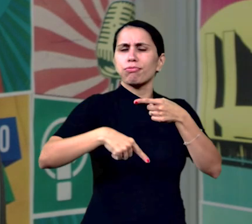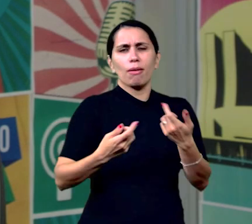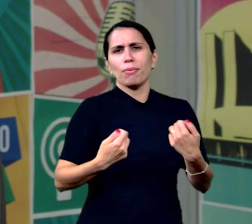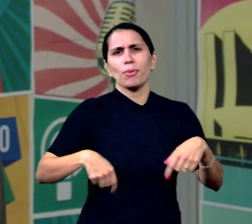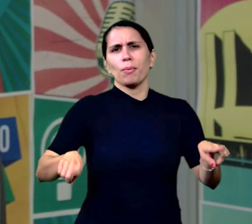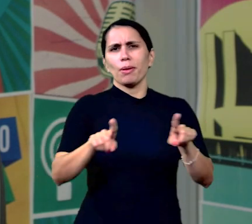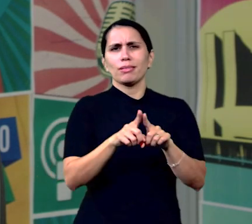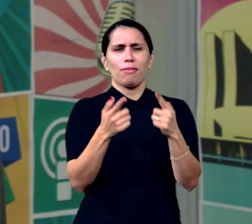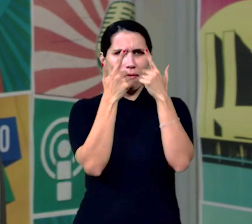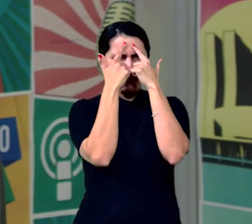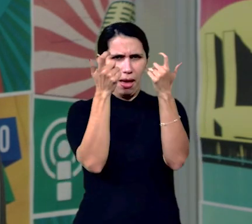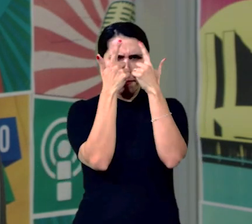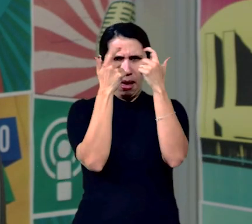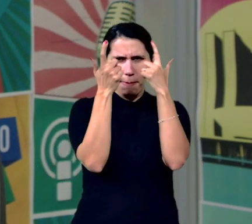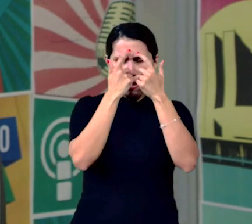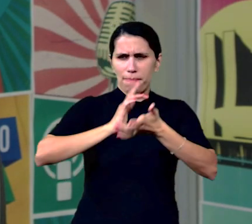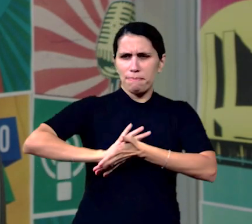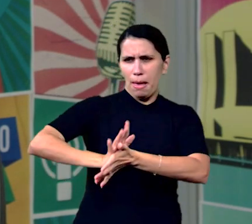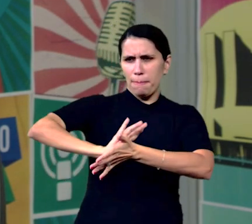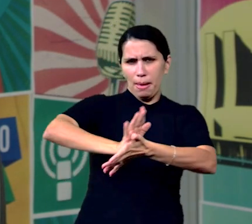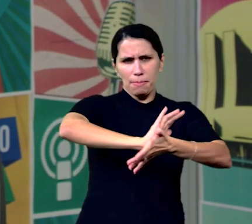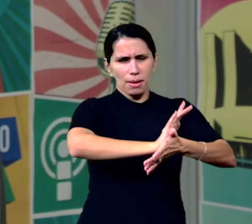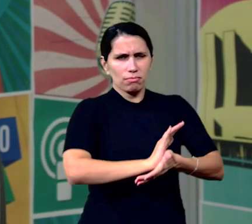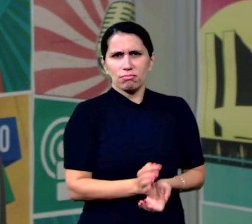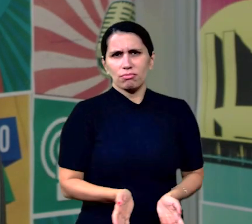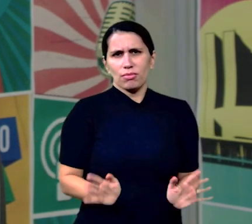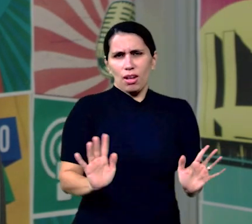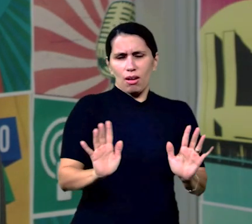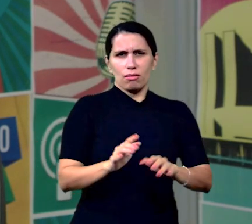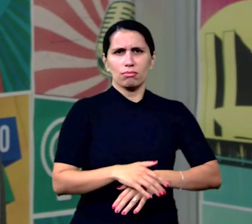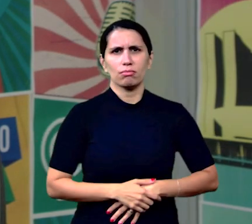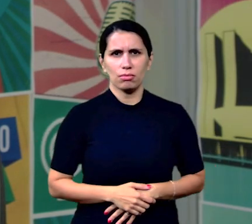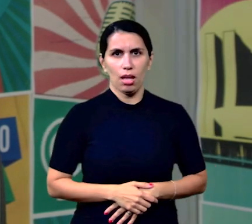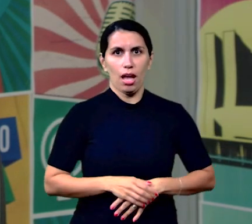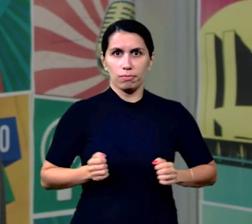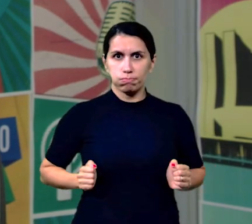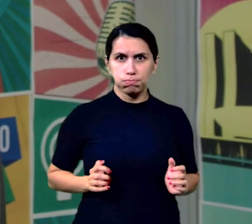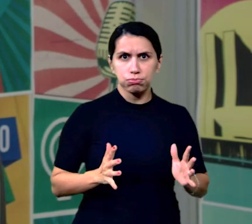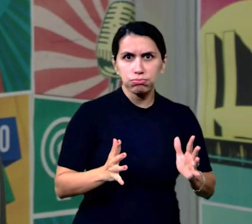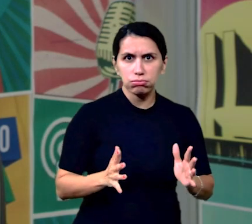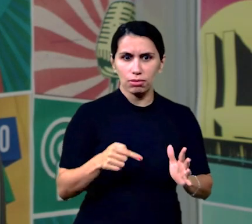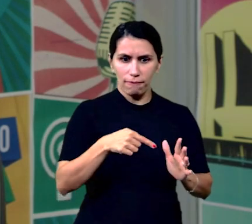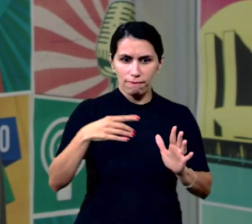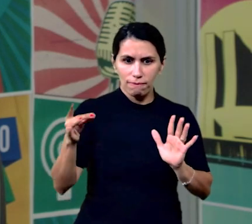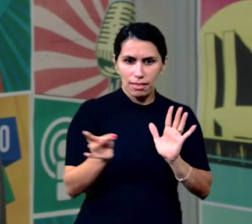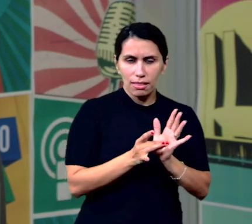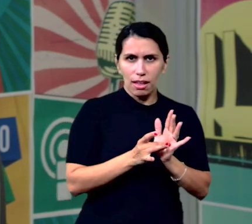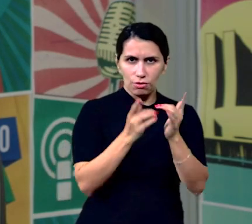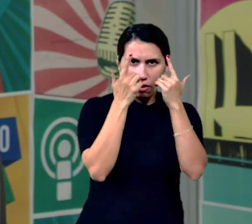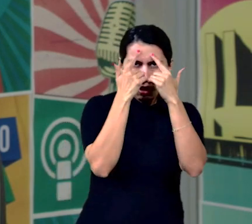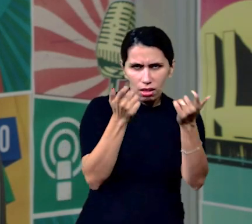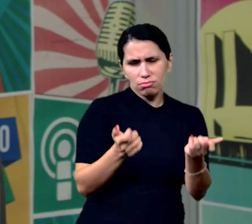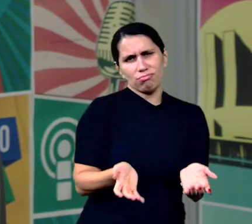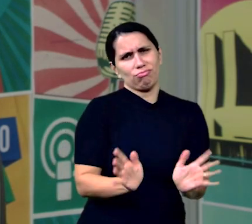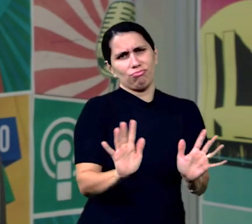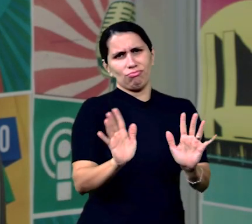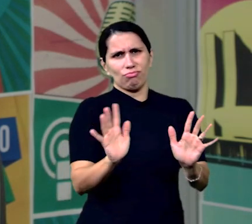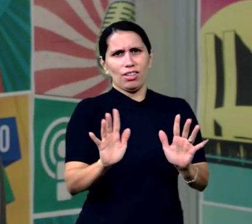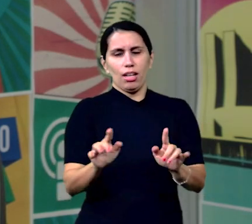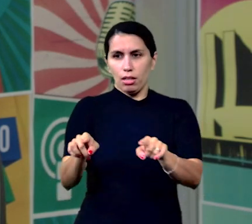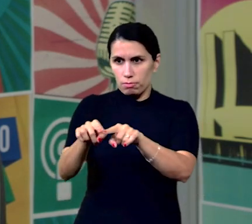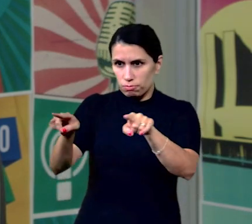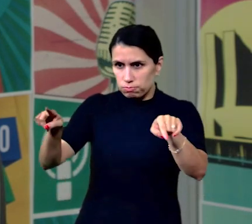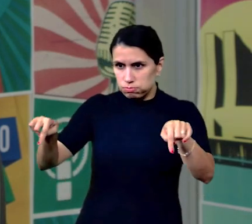e discriminatórias, porque a gente está falando sobre isso, não é? Ações que são de fato violência, né? Entrar num terreiro e